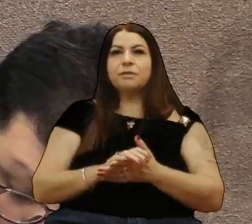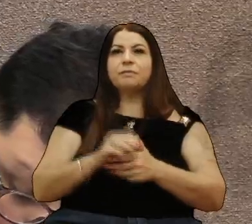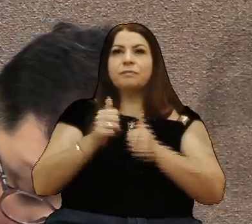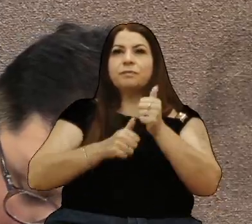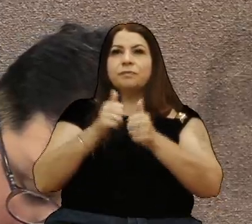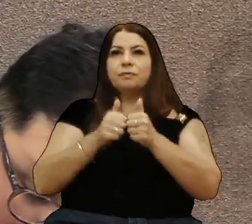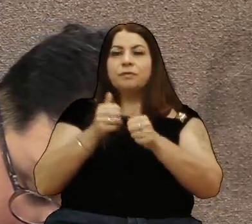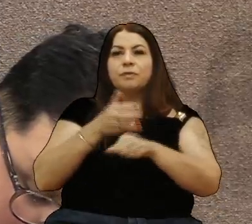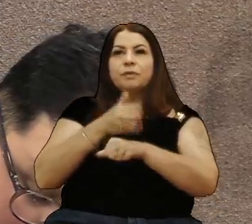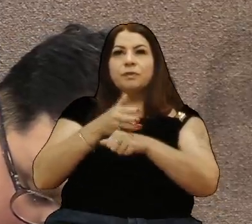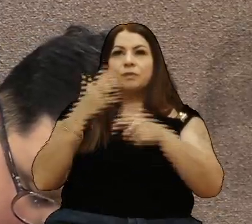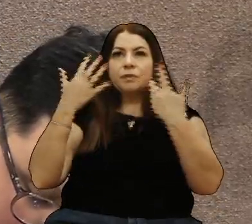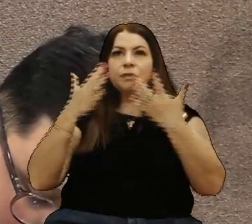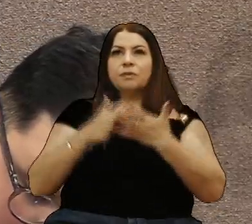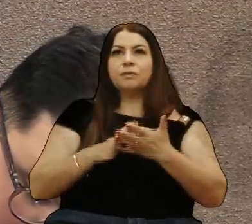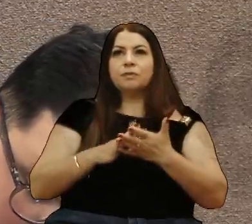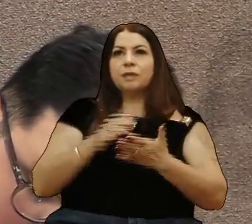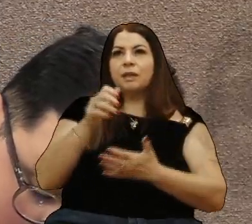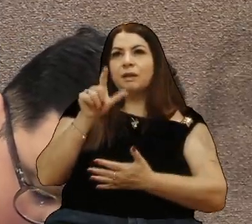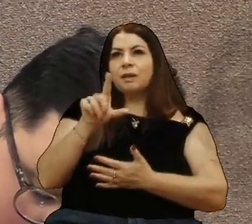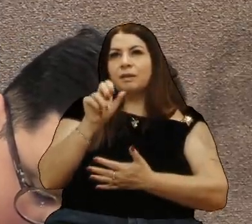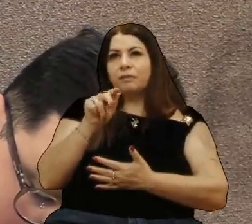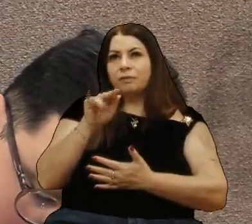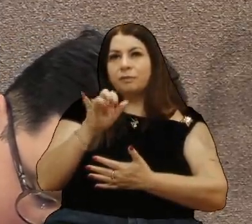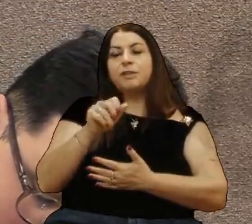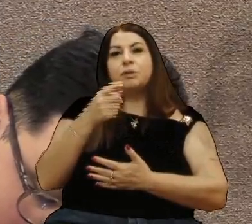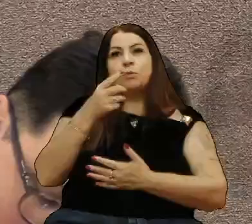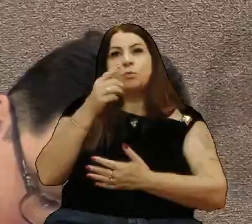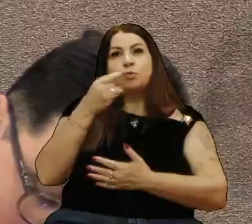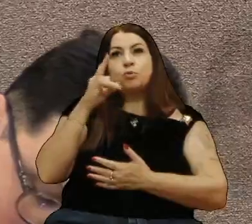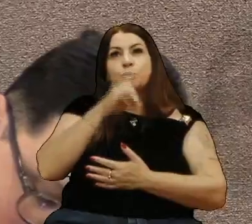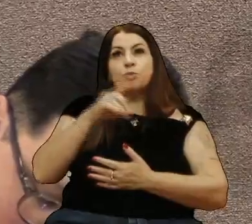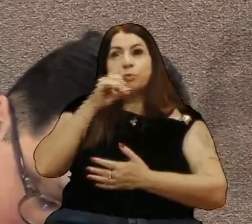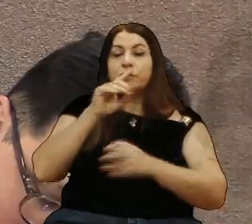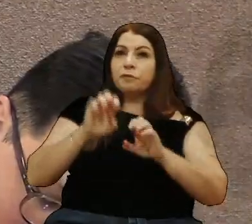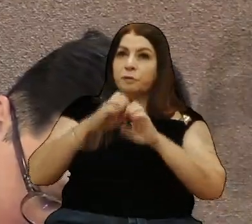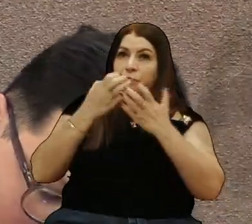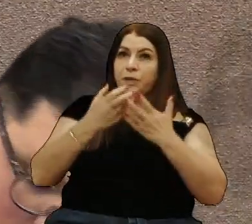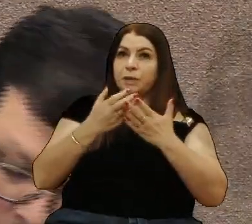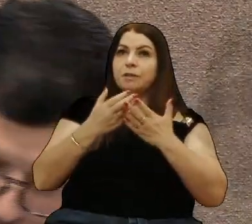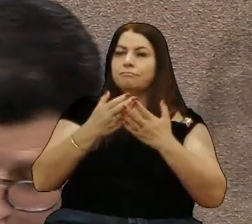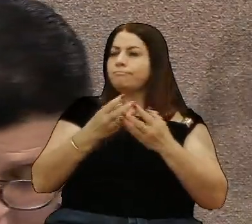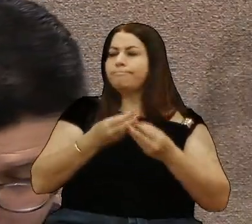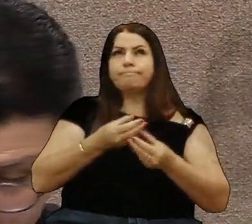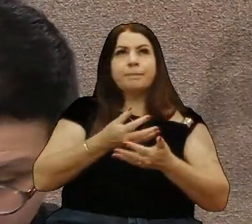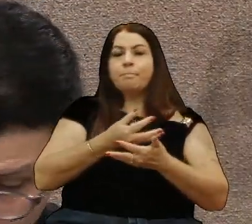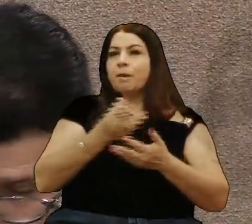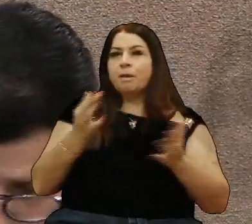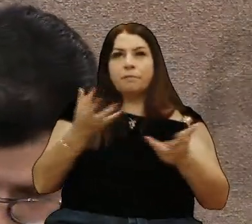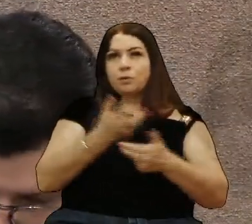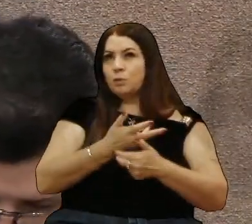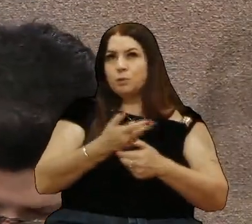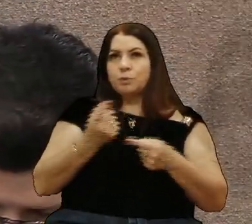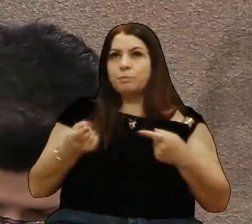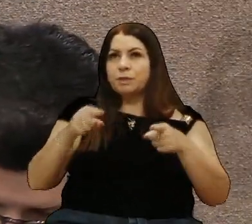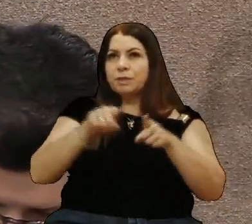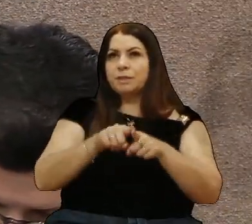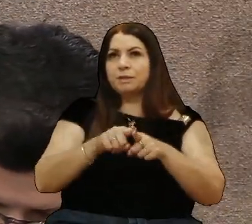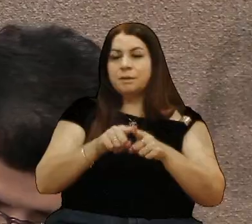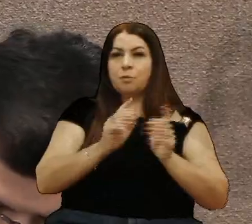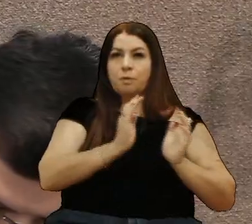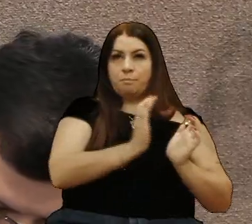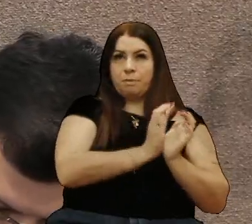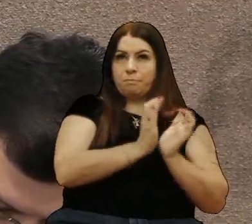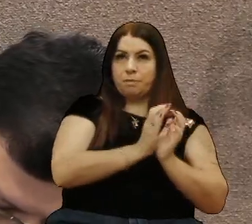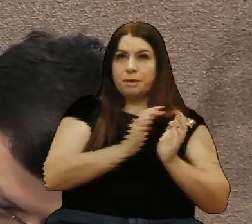qual faço parte, Maville Futebol Clube. No último domingo, nós realizamos um evento incomensurável em parceria com a APAI.